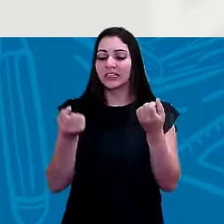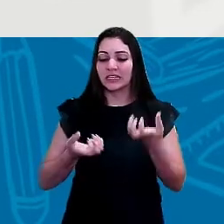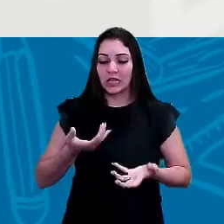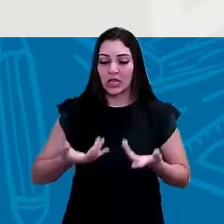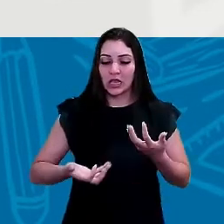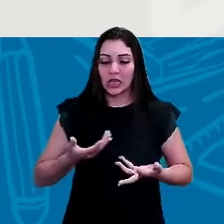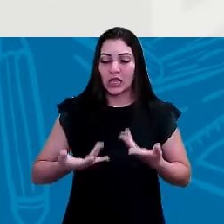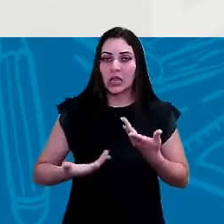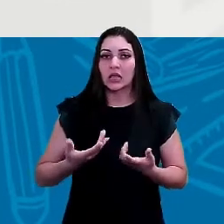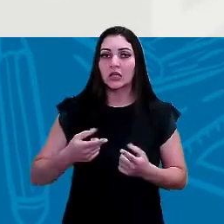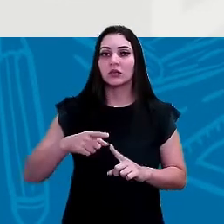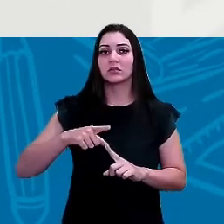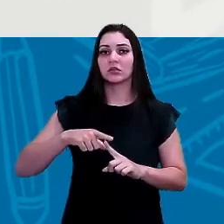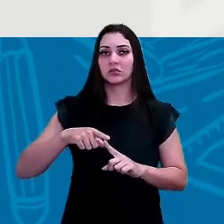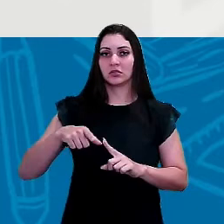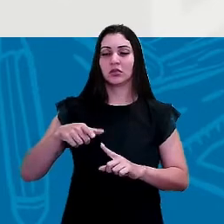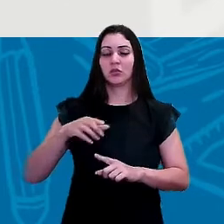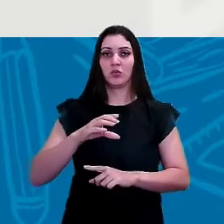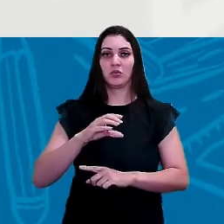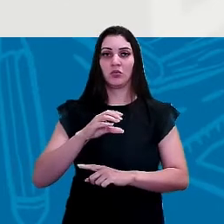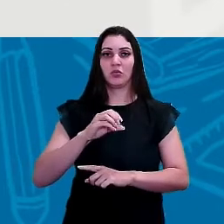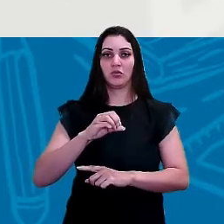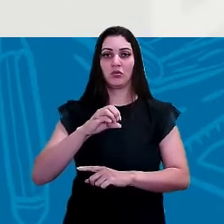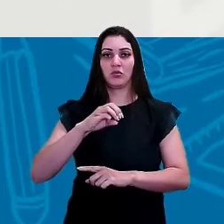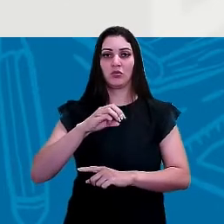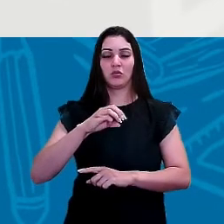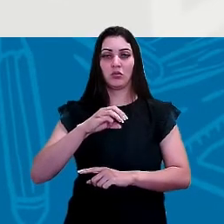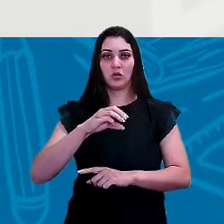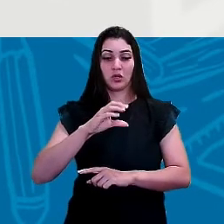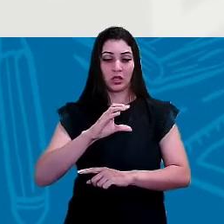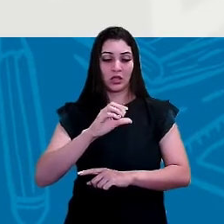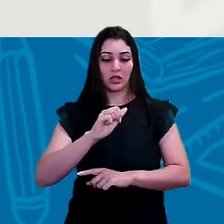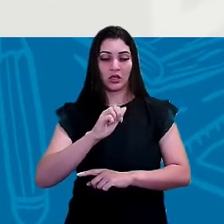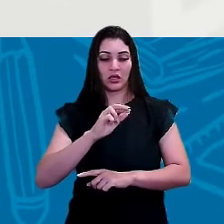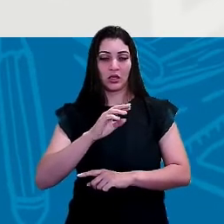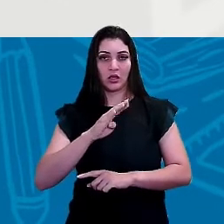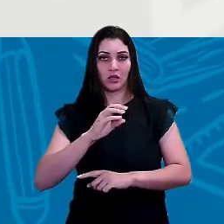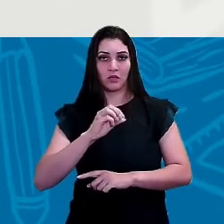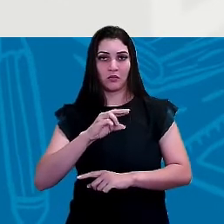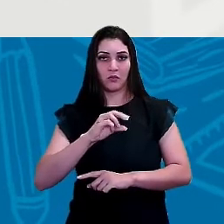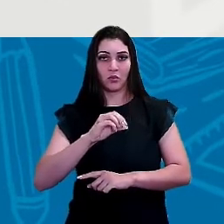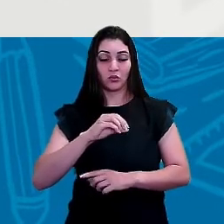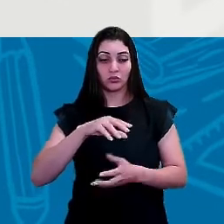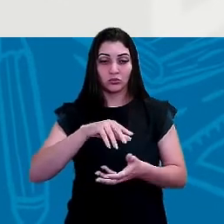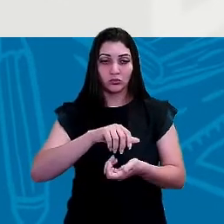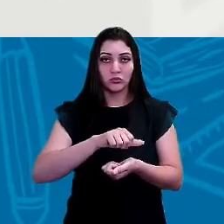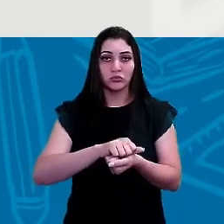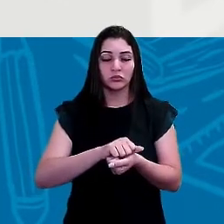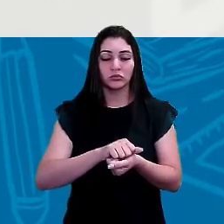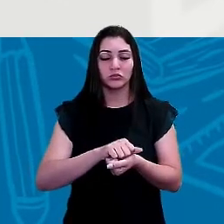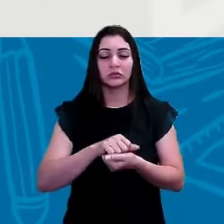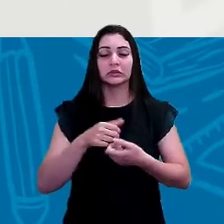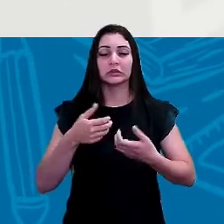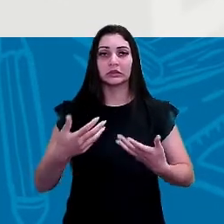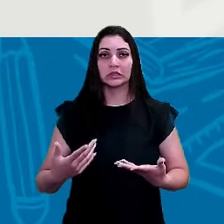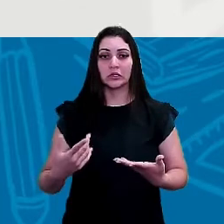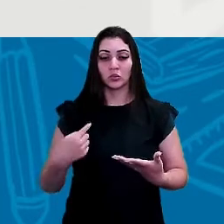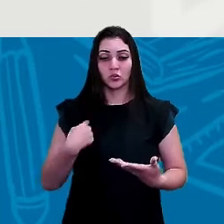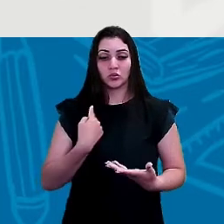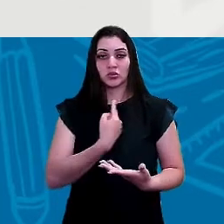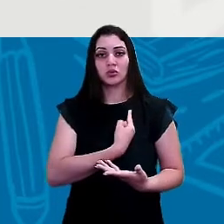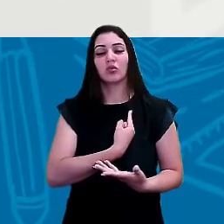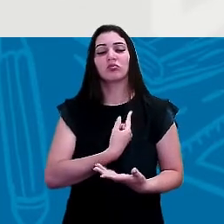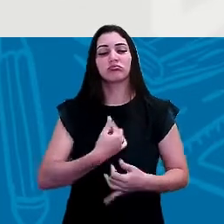combustível, né, joga muito a presença de carbono na atmosfera. Então, a gente acaba